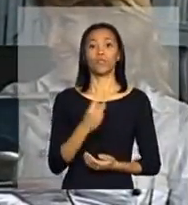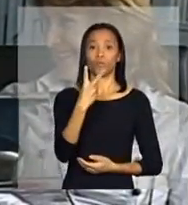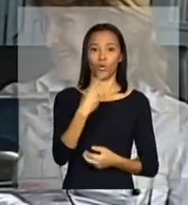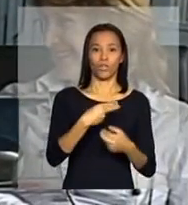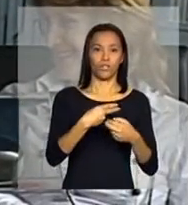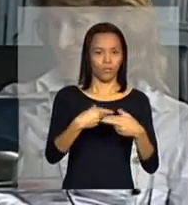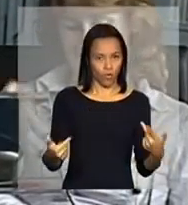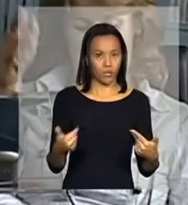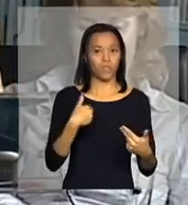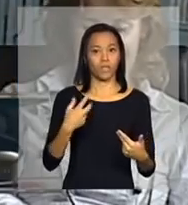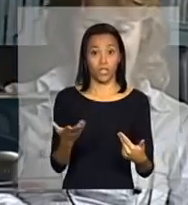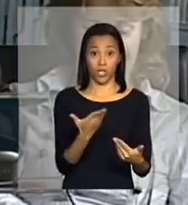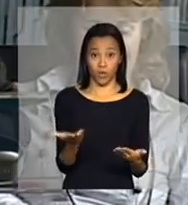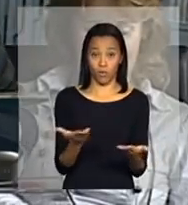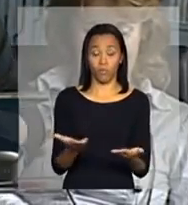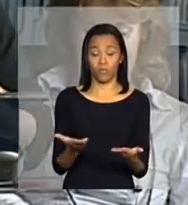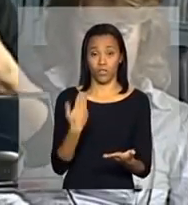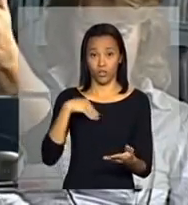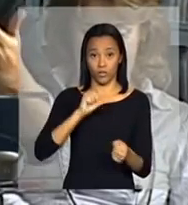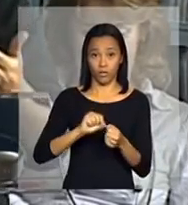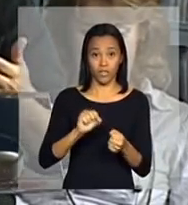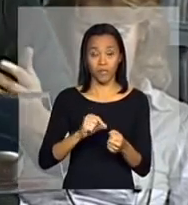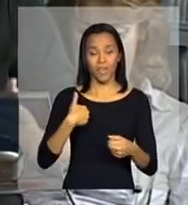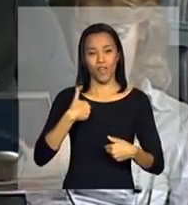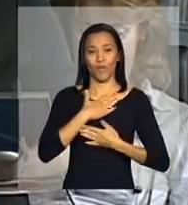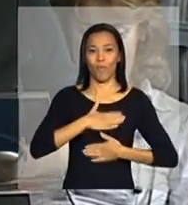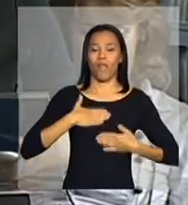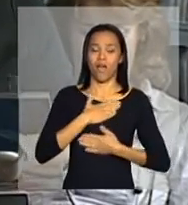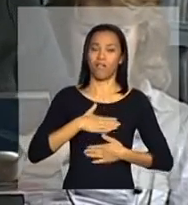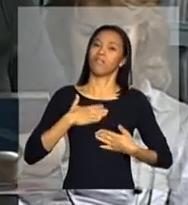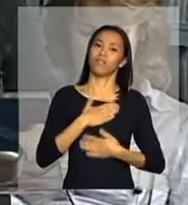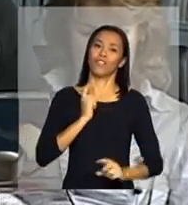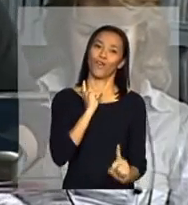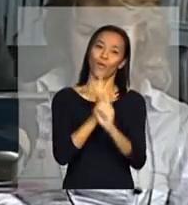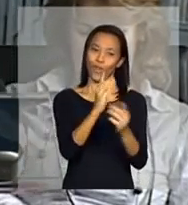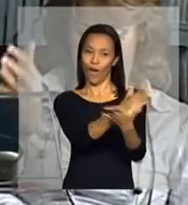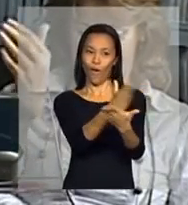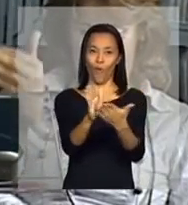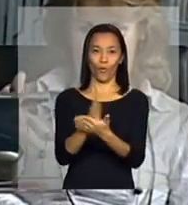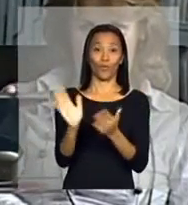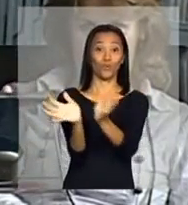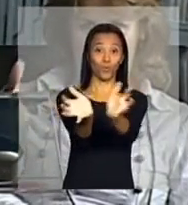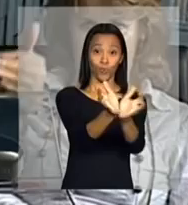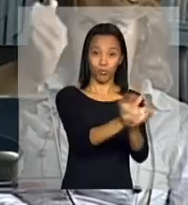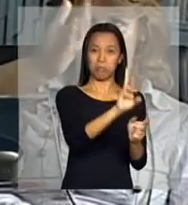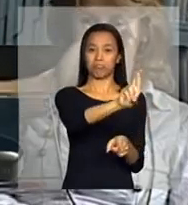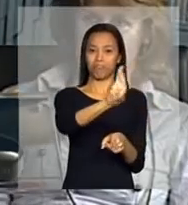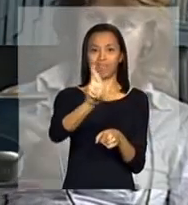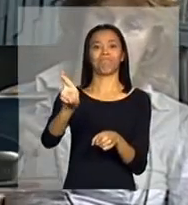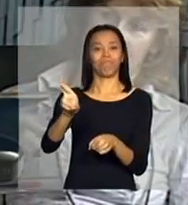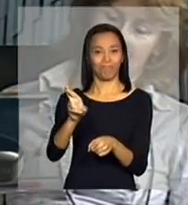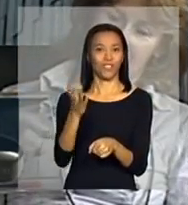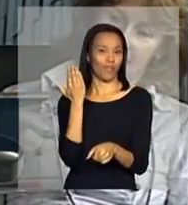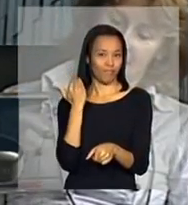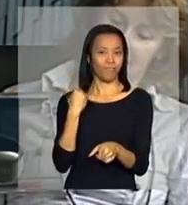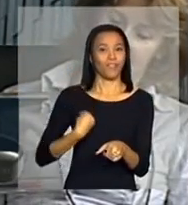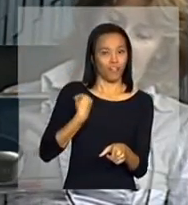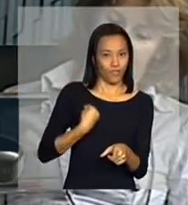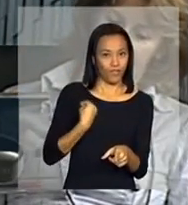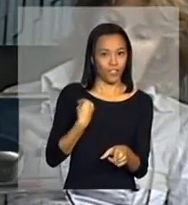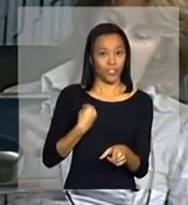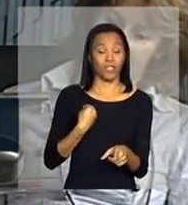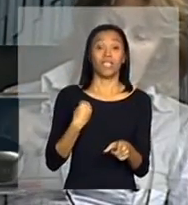ações, iniciativas que se desdobram, e eu tenho o prazer de reencontrar aqui algumas lideranças que estiveram comigo durante a